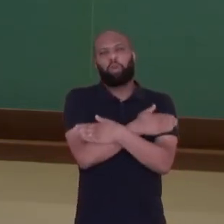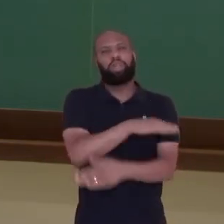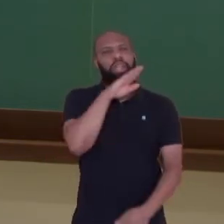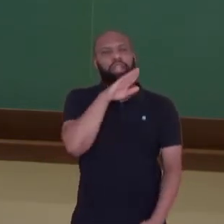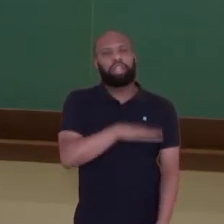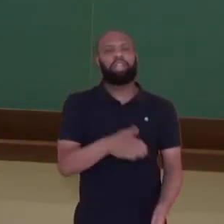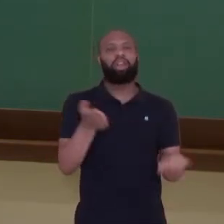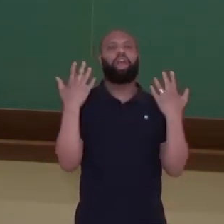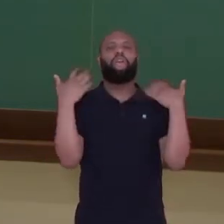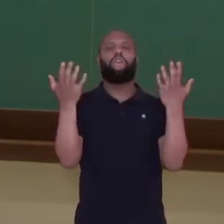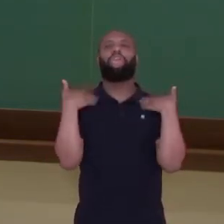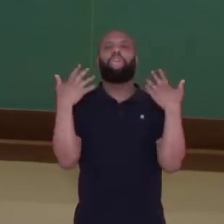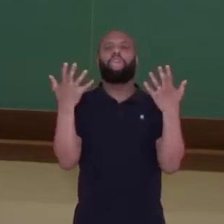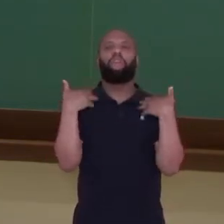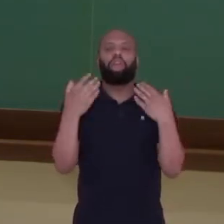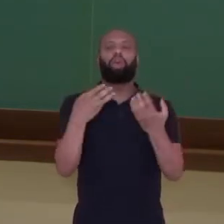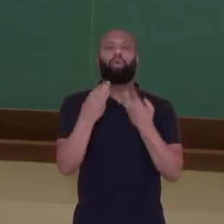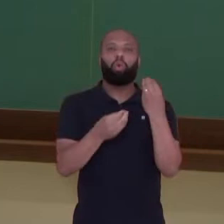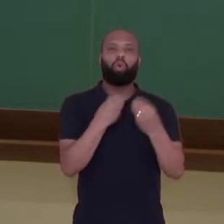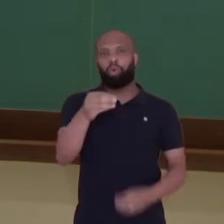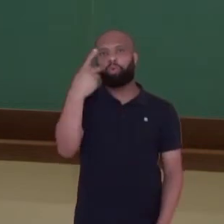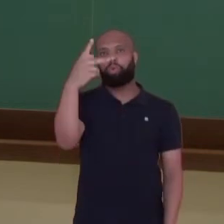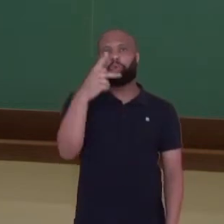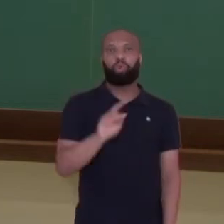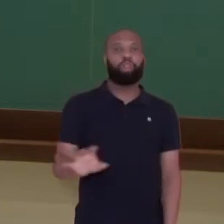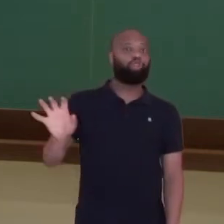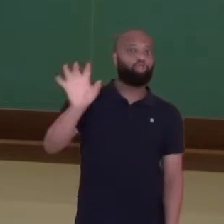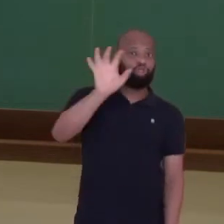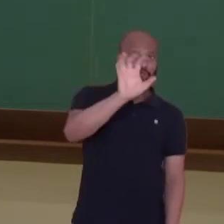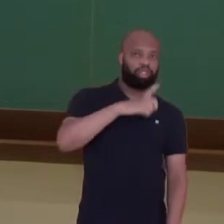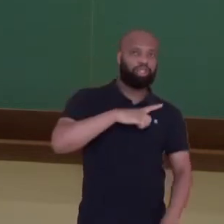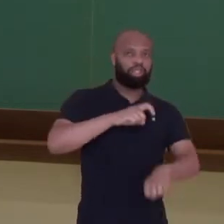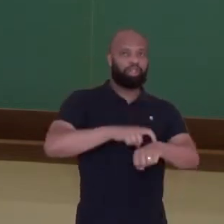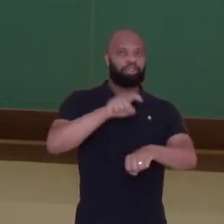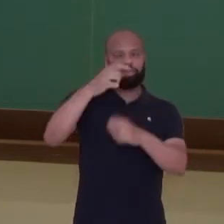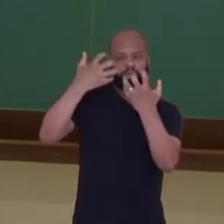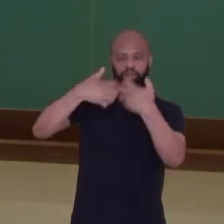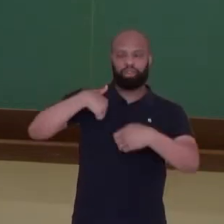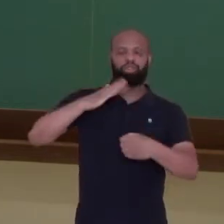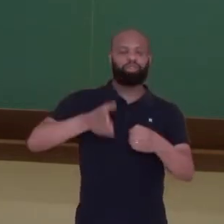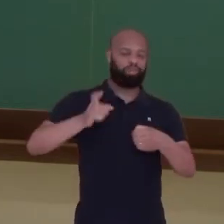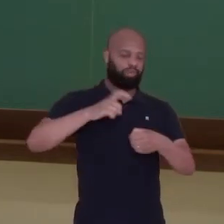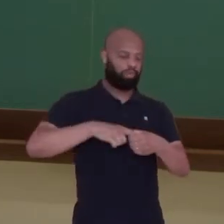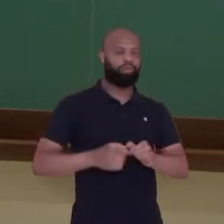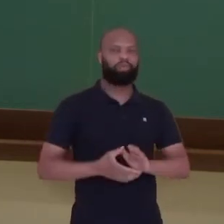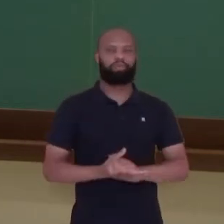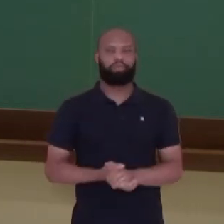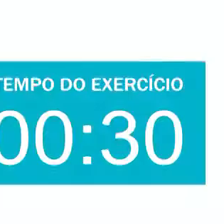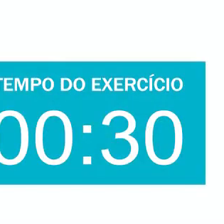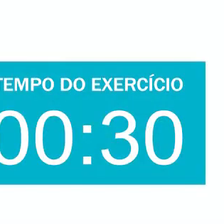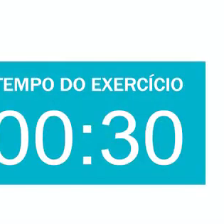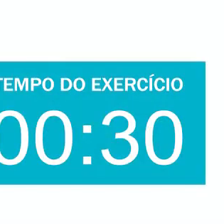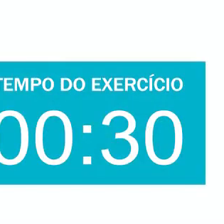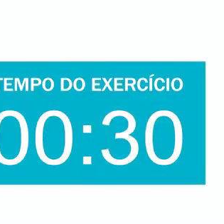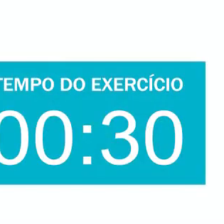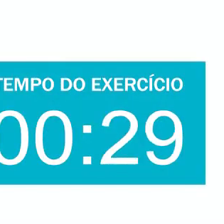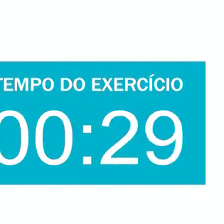é calor. Como que é na sua região? Eu vou dar um tempinho para vocês pensarem e eu já retorno.